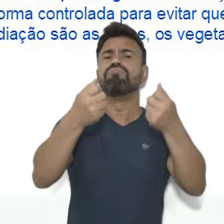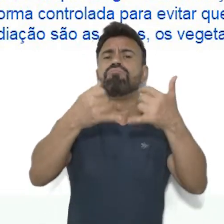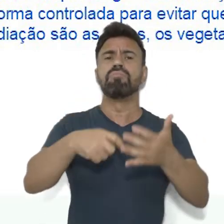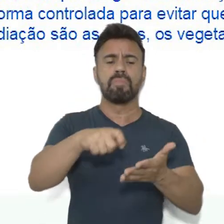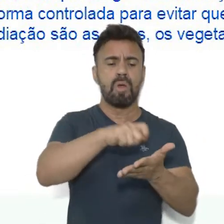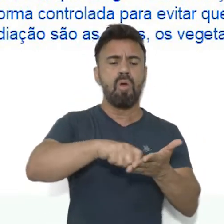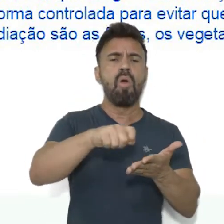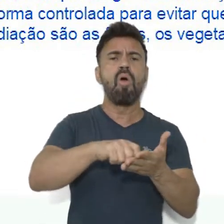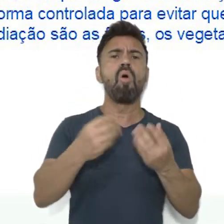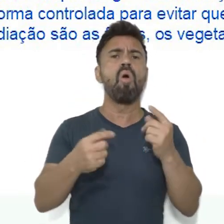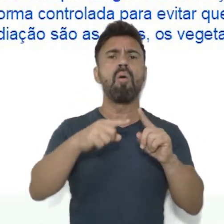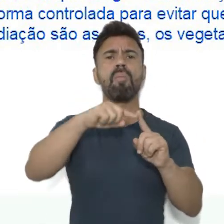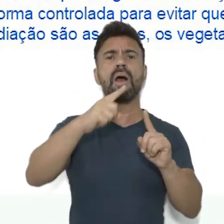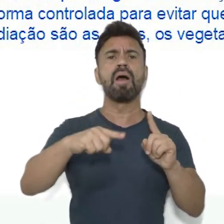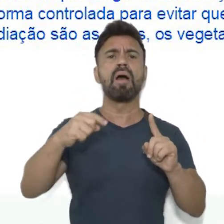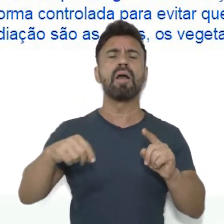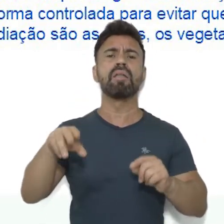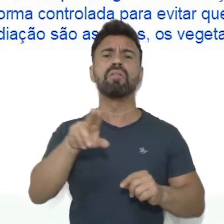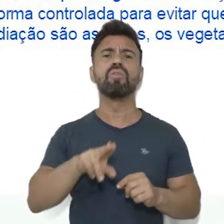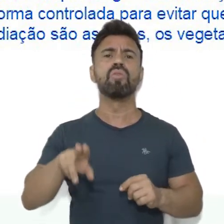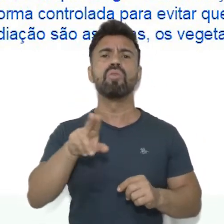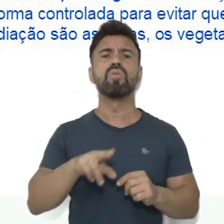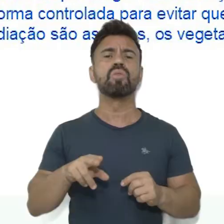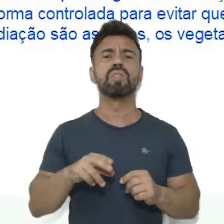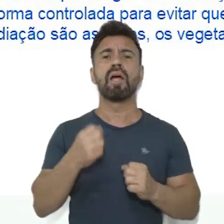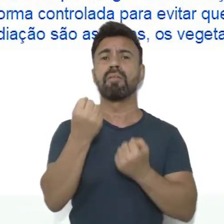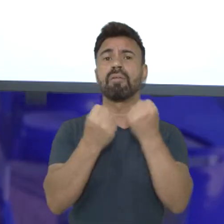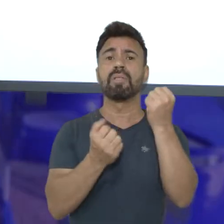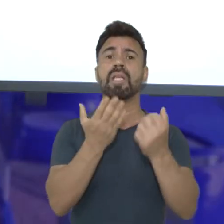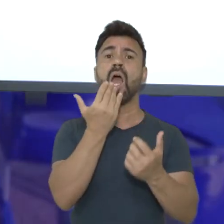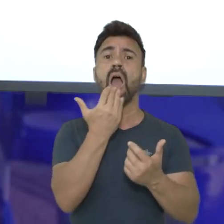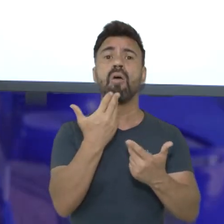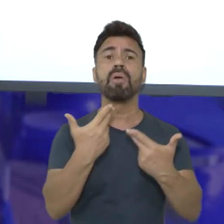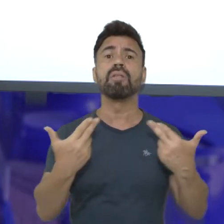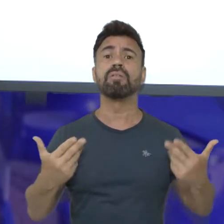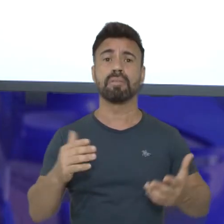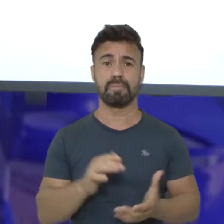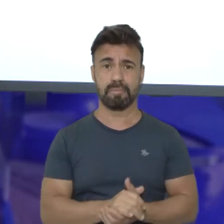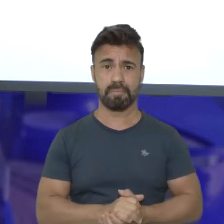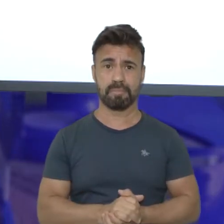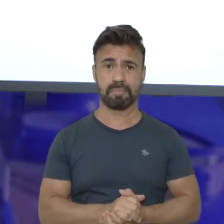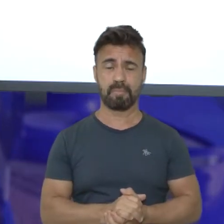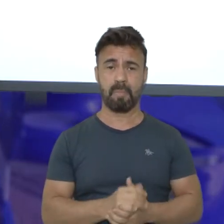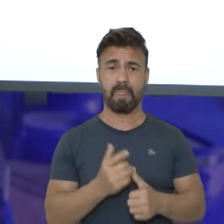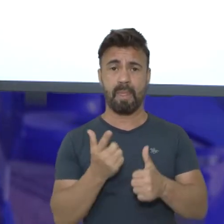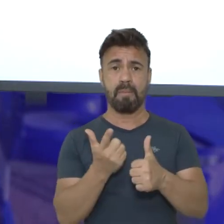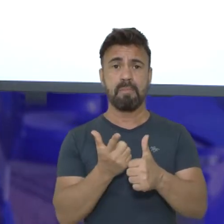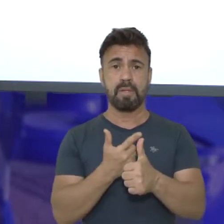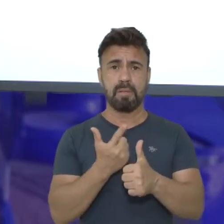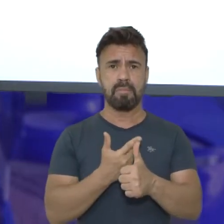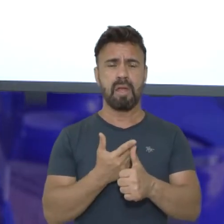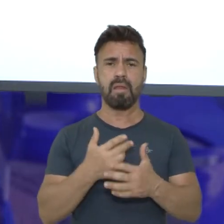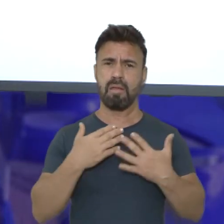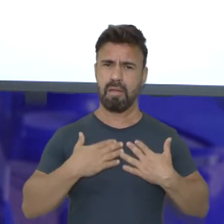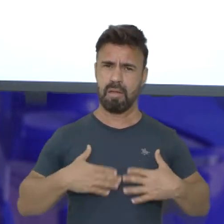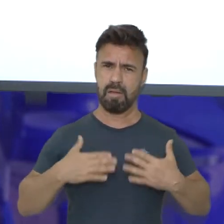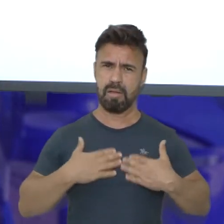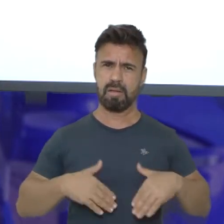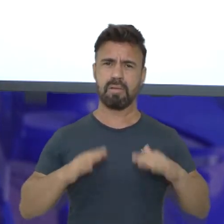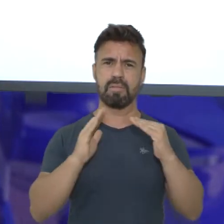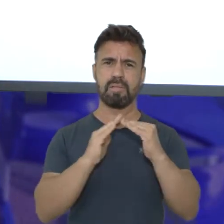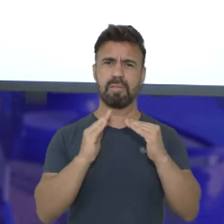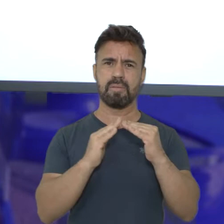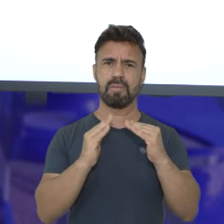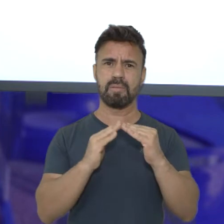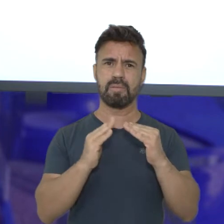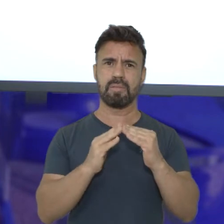radiação ela é utilizada na indústria de alimentos. Então, bora lá. Primeiramente, pode ficar tranquila em casa que